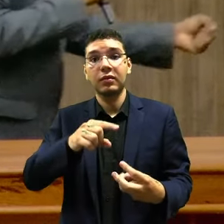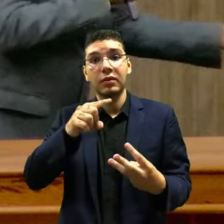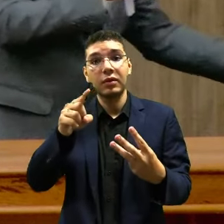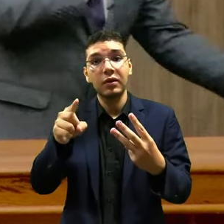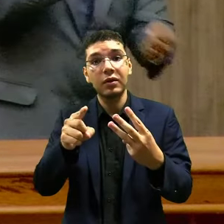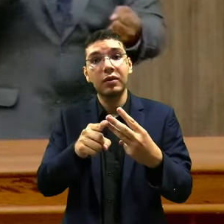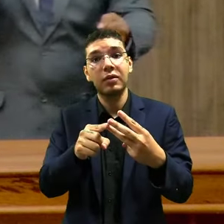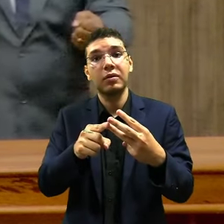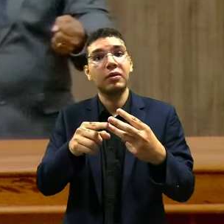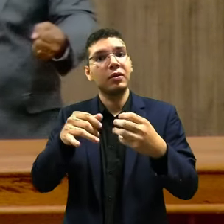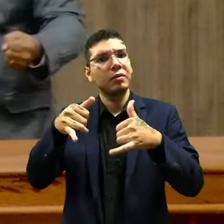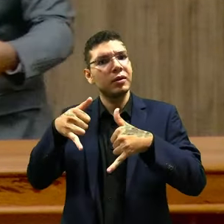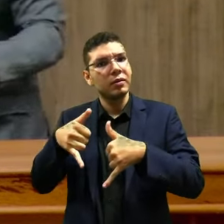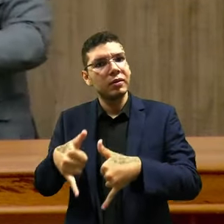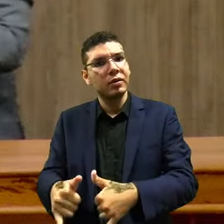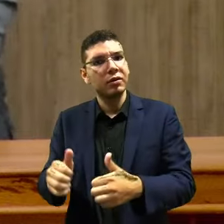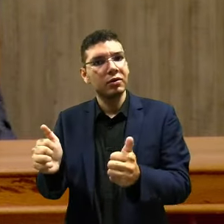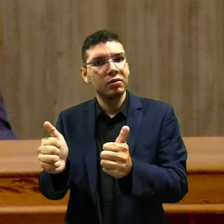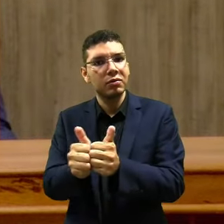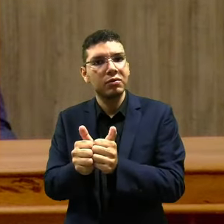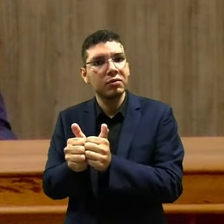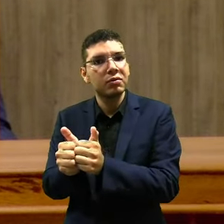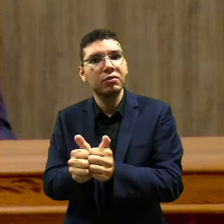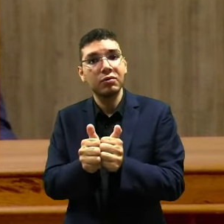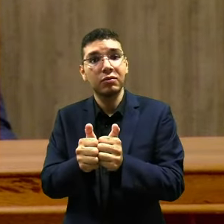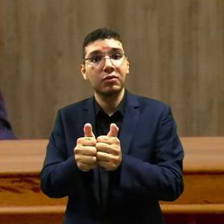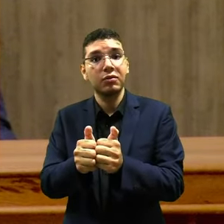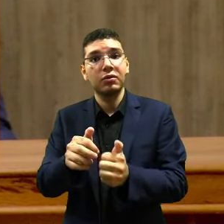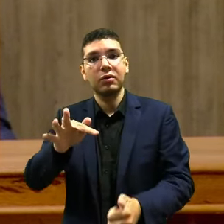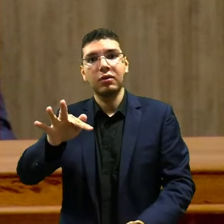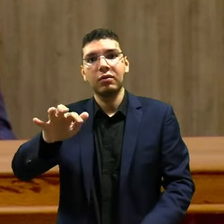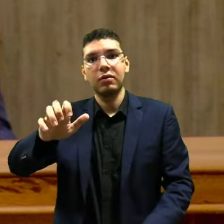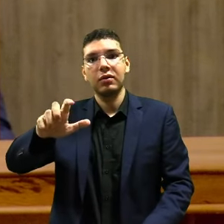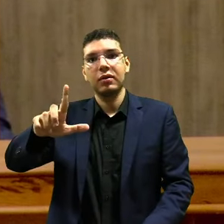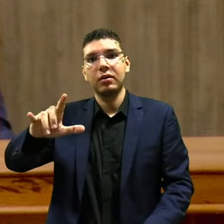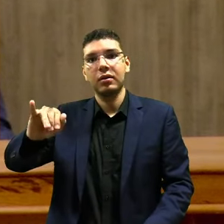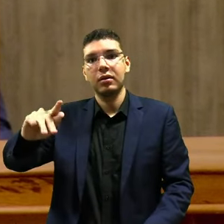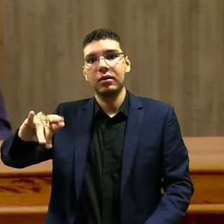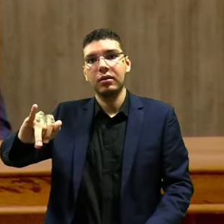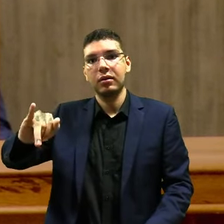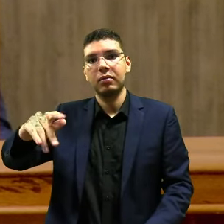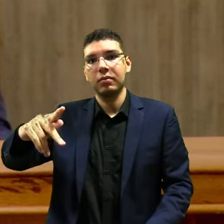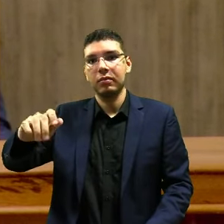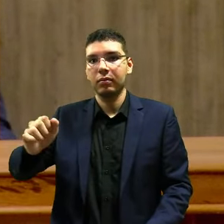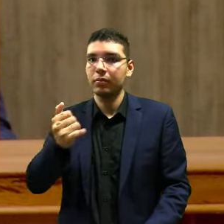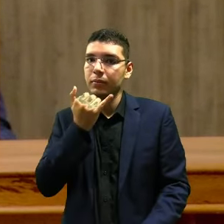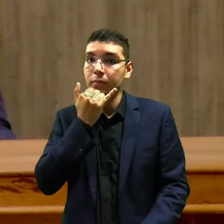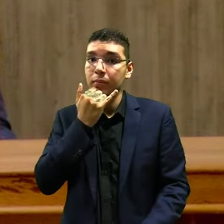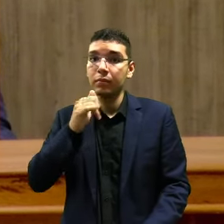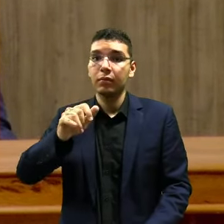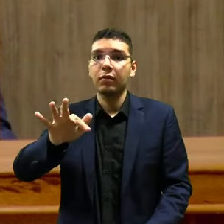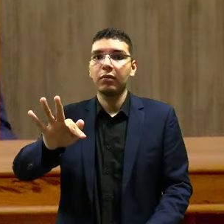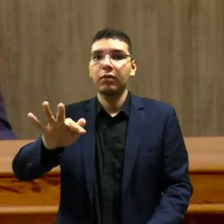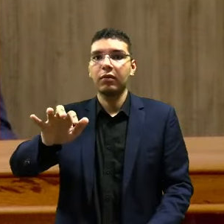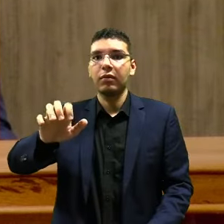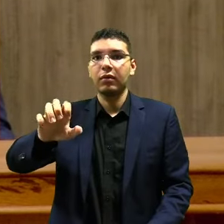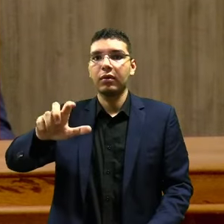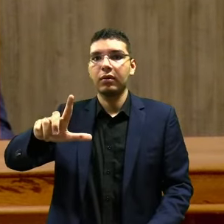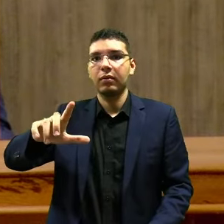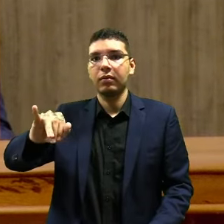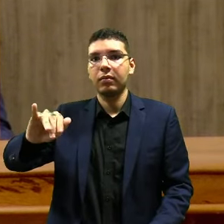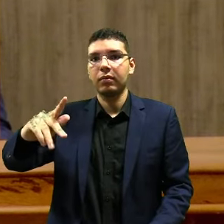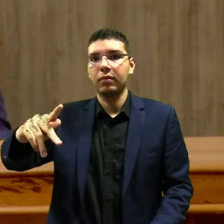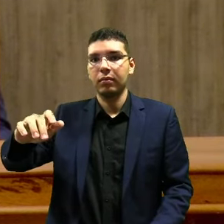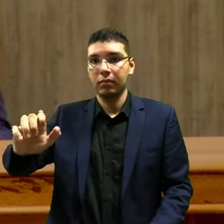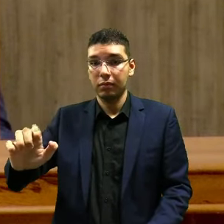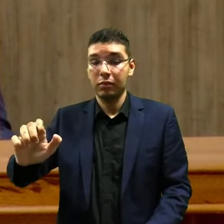dia Felipe e o que que ele via com os seus olhos sinais sinais e o que mais sin que